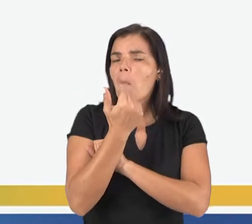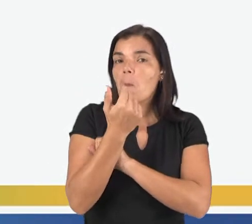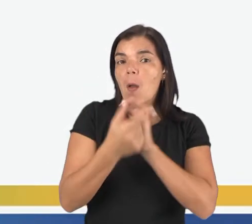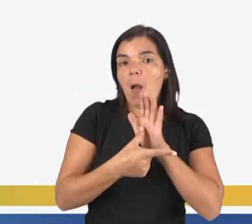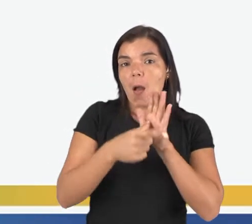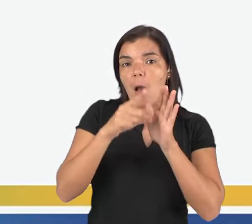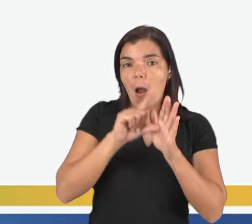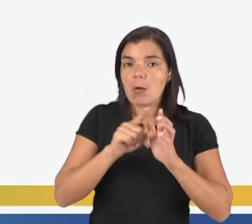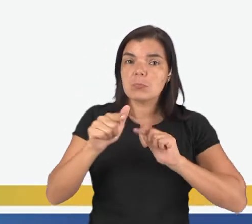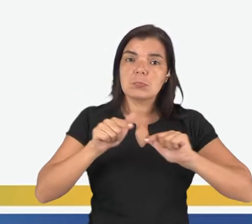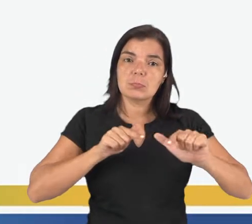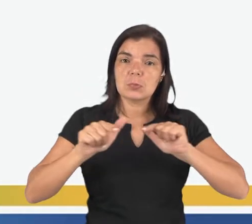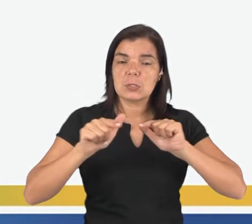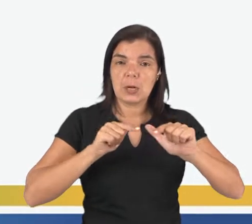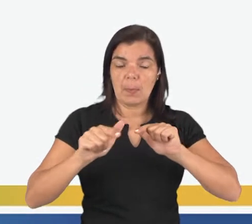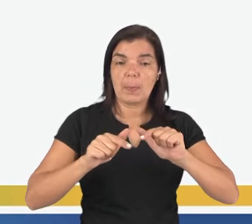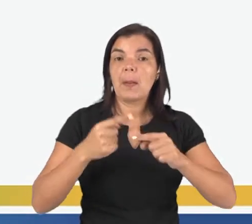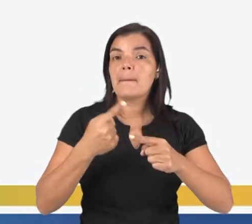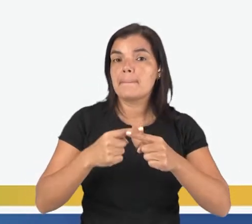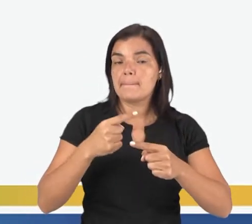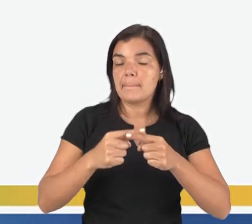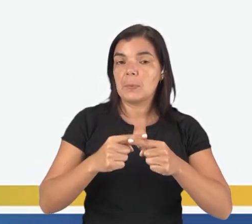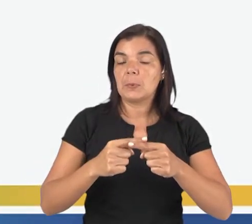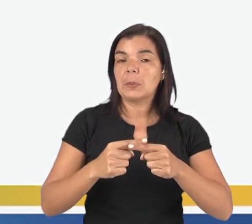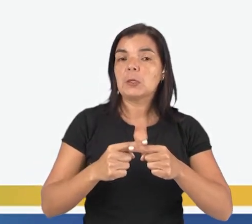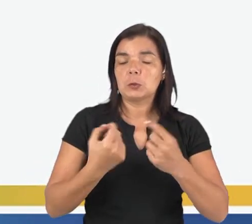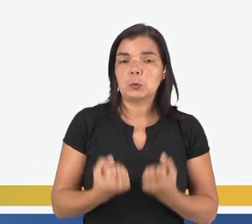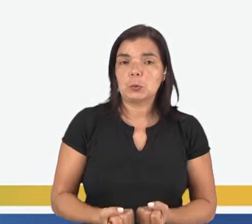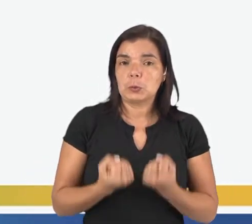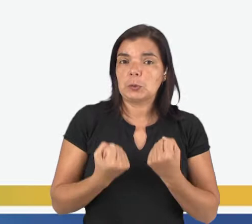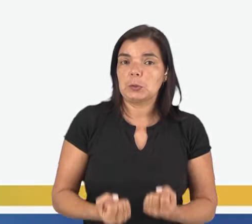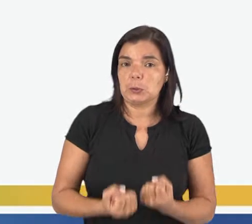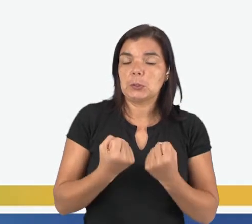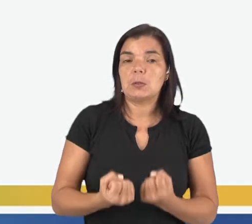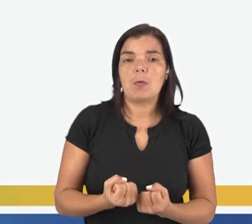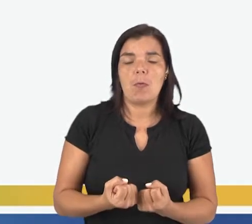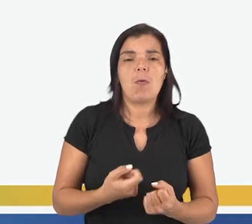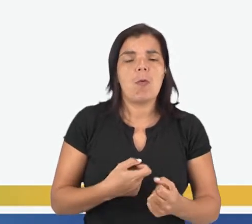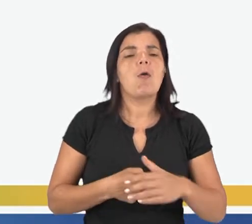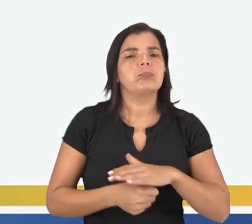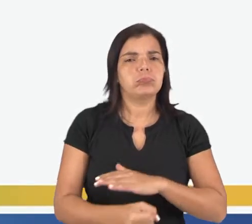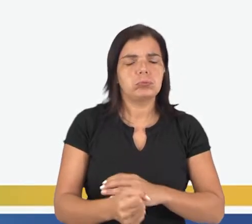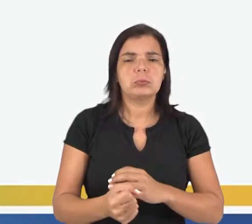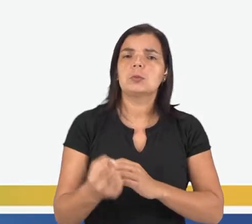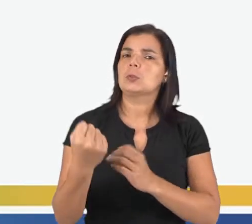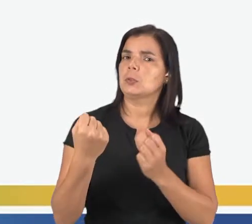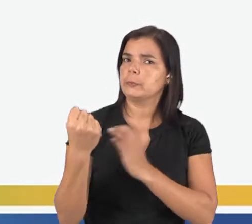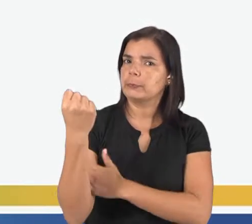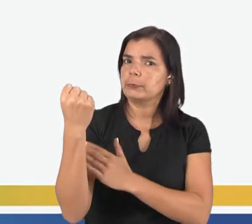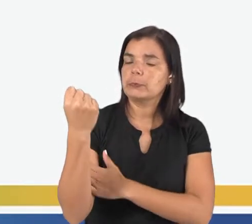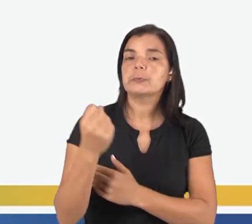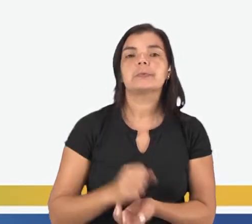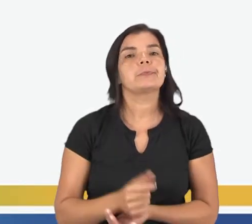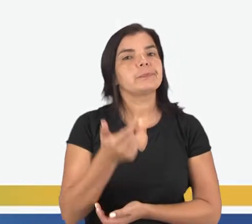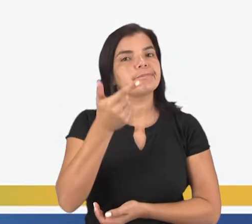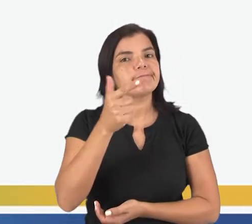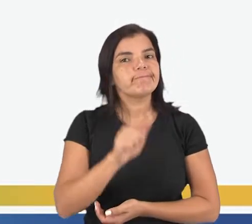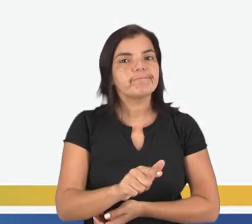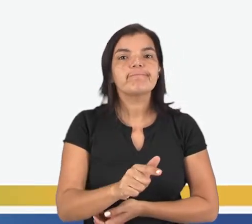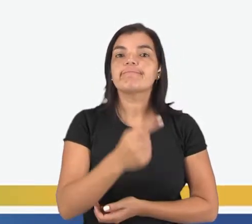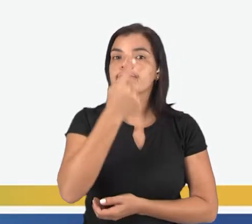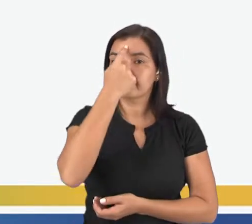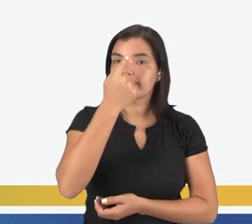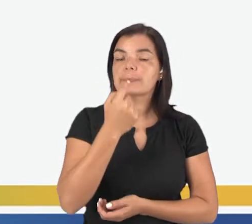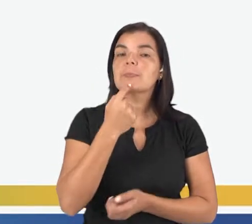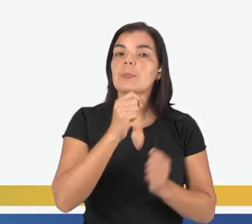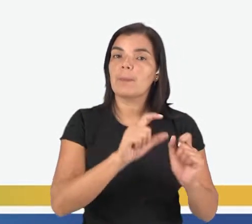antes de irem para o trabalho, que era pesado e exigia muito esforço, né? Aí, novamente, está aí mostrando